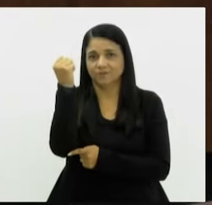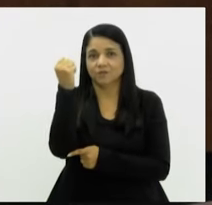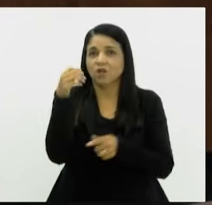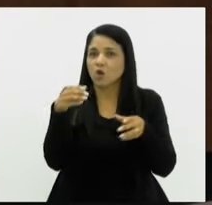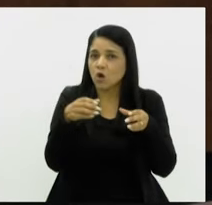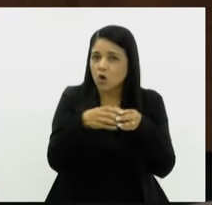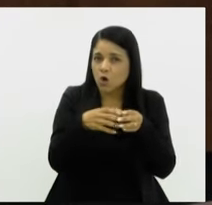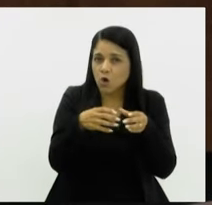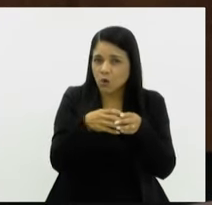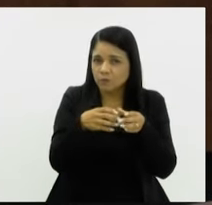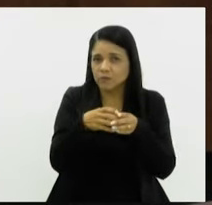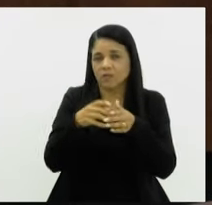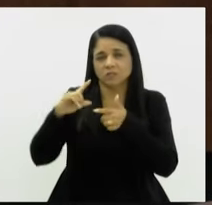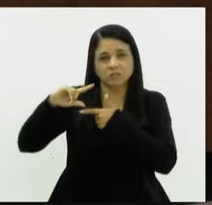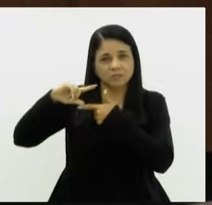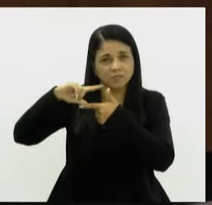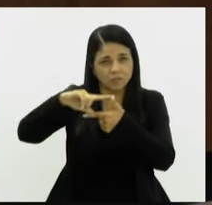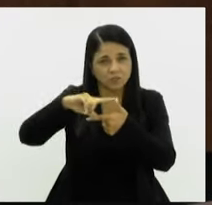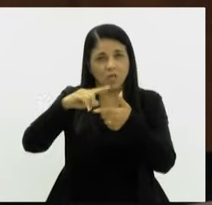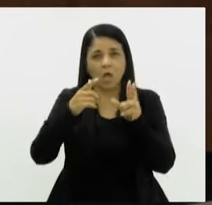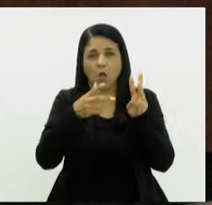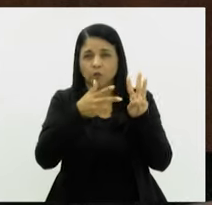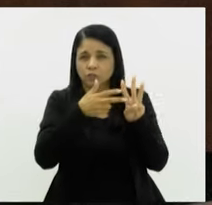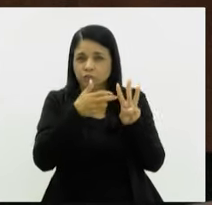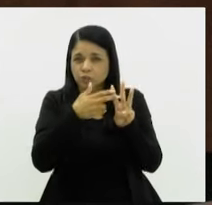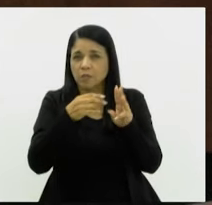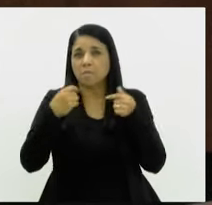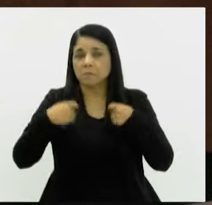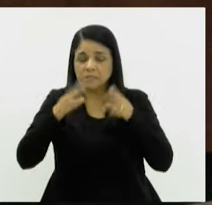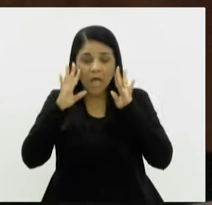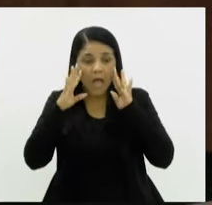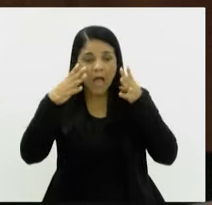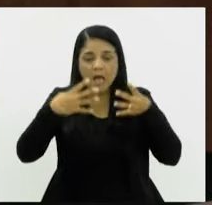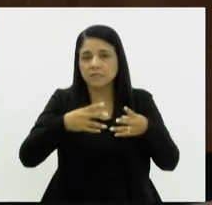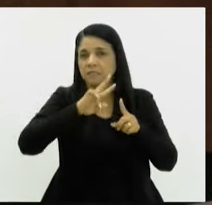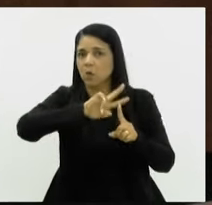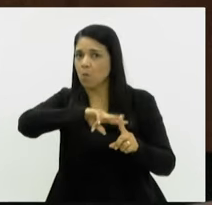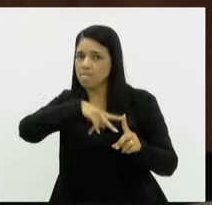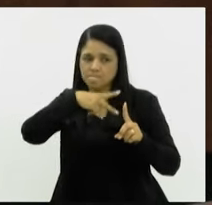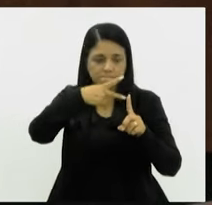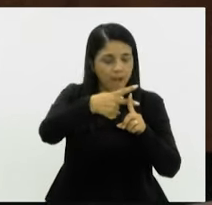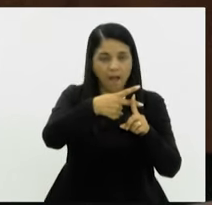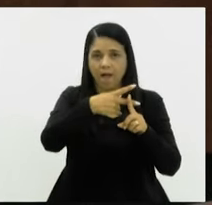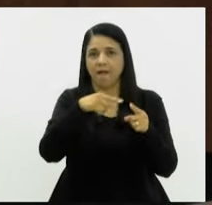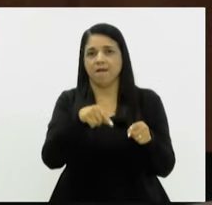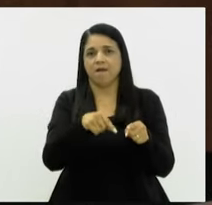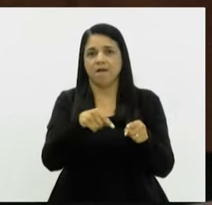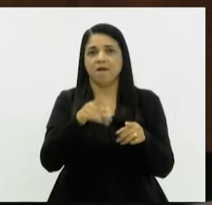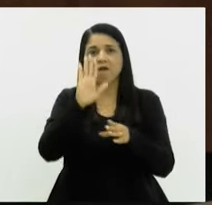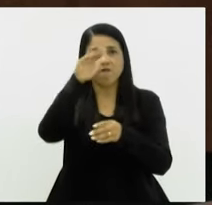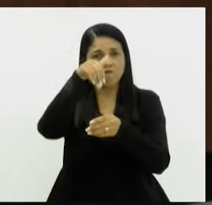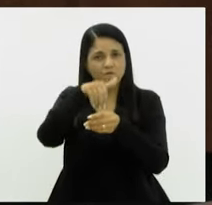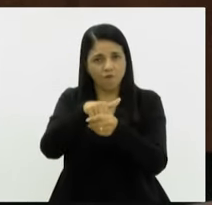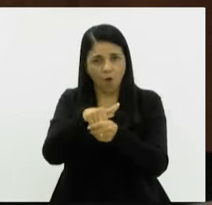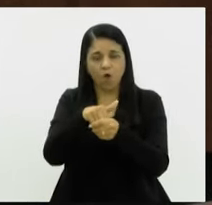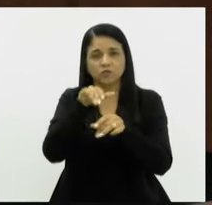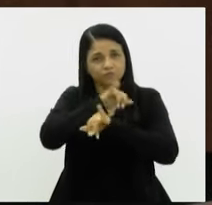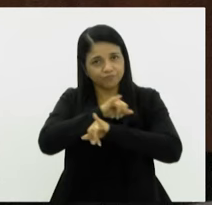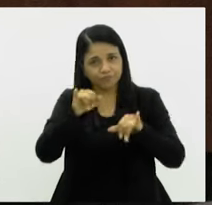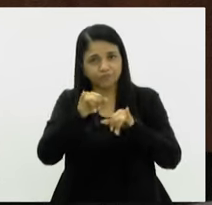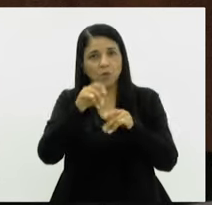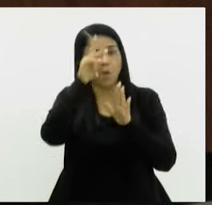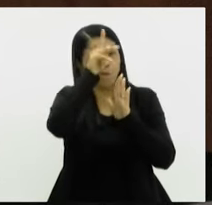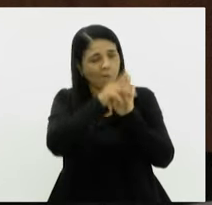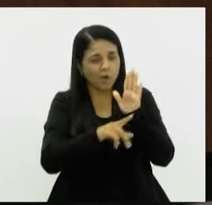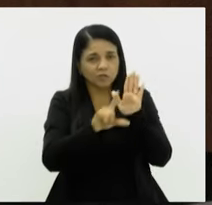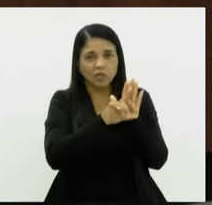comunidades tradicionais merecem uma atenção redobrada. E para declarar voto aqui, né, com muita satisfação, a um projeto que é de